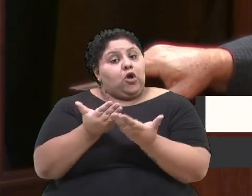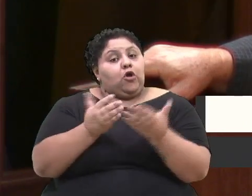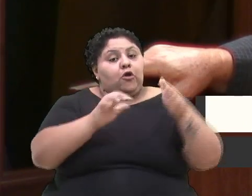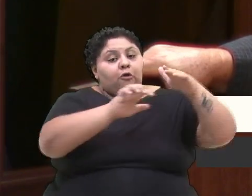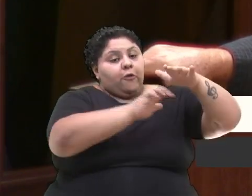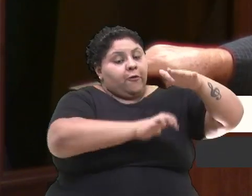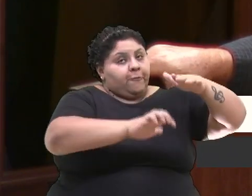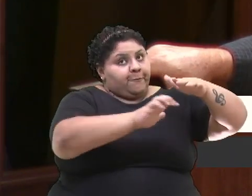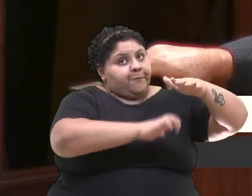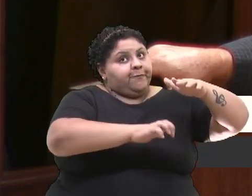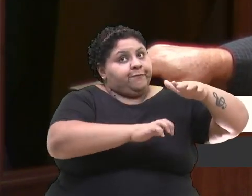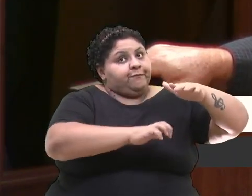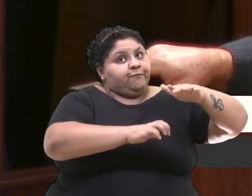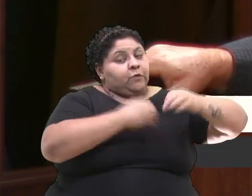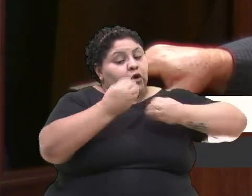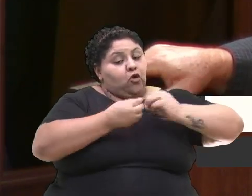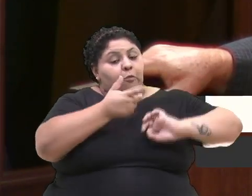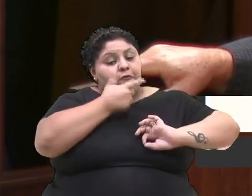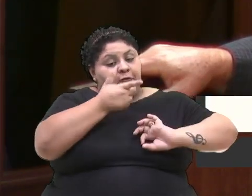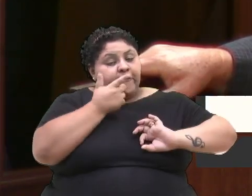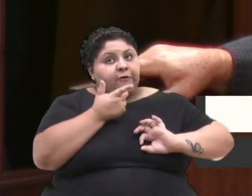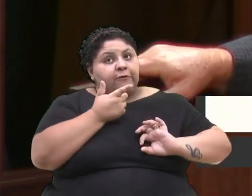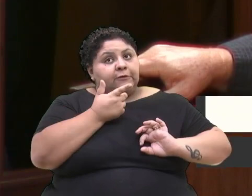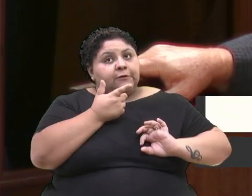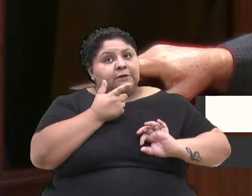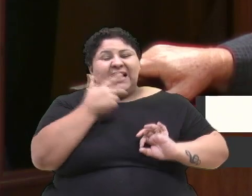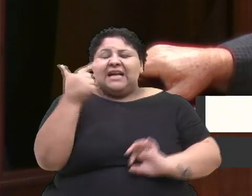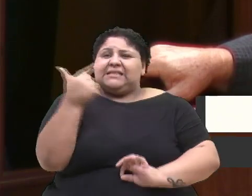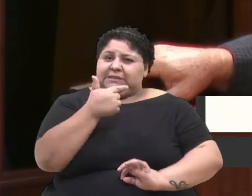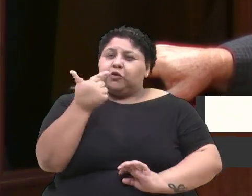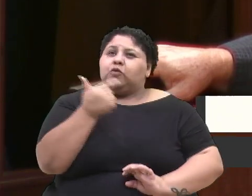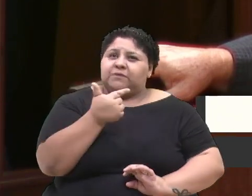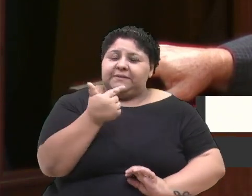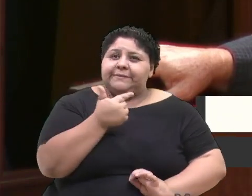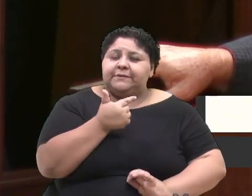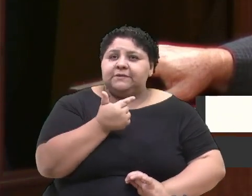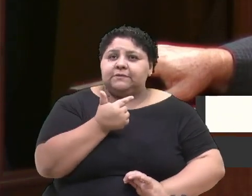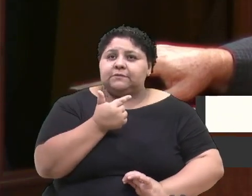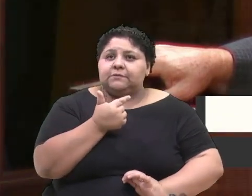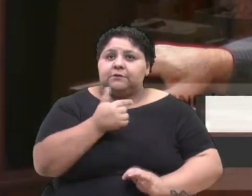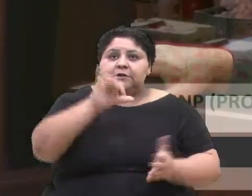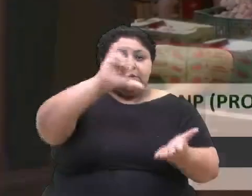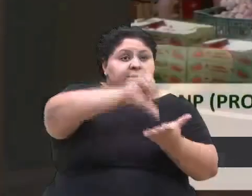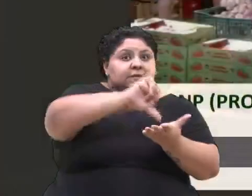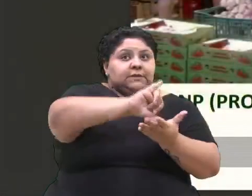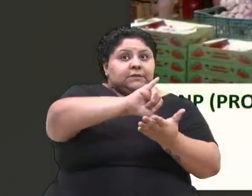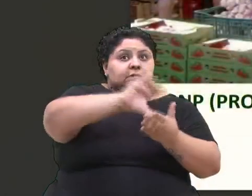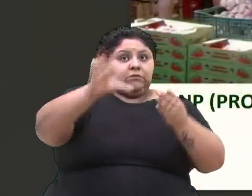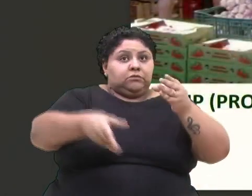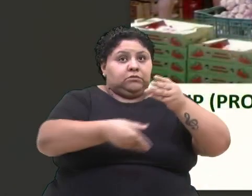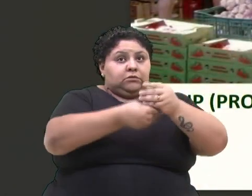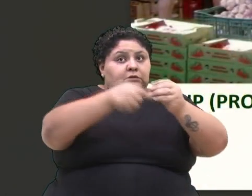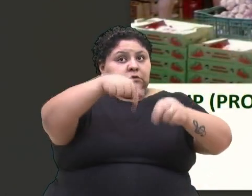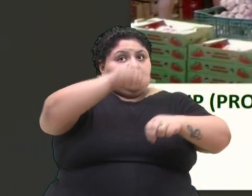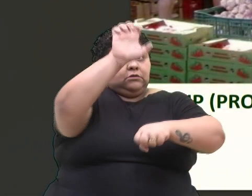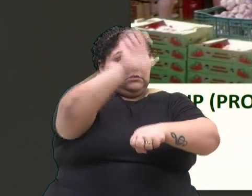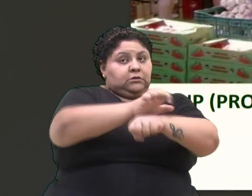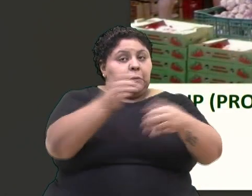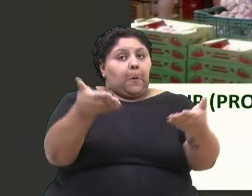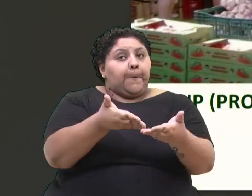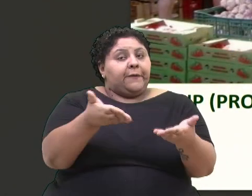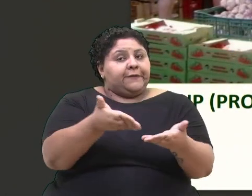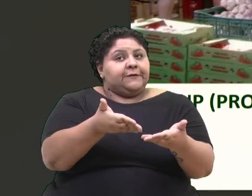Ceasa como foi colocado aqui, a segunda central de abastecimento do Estado. Hoje você